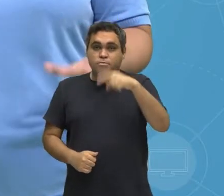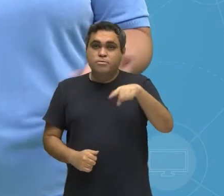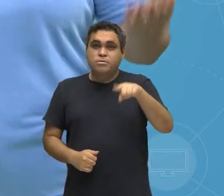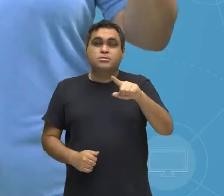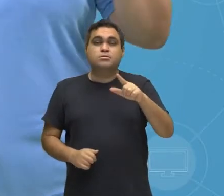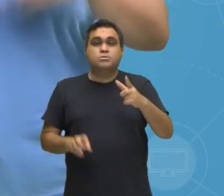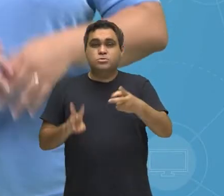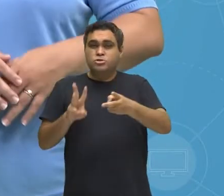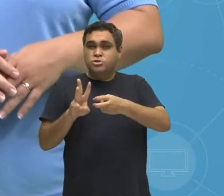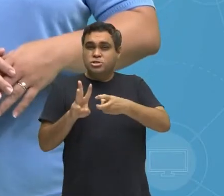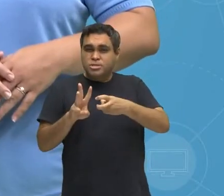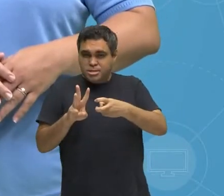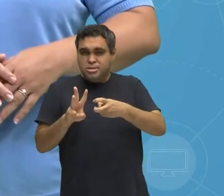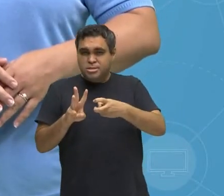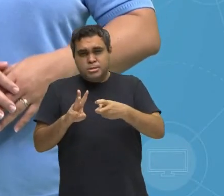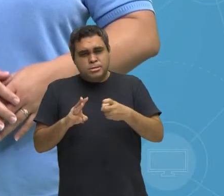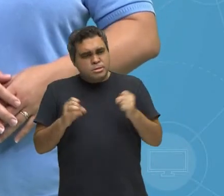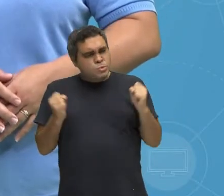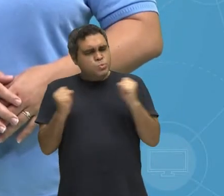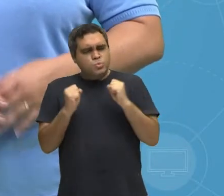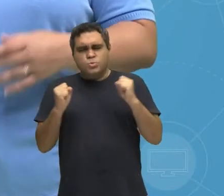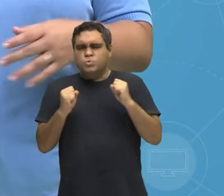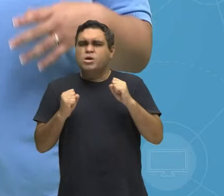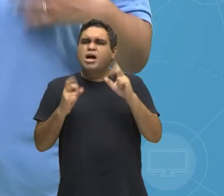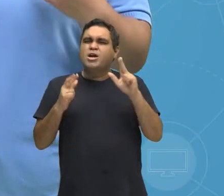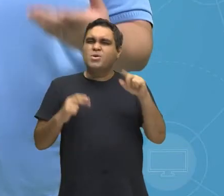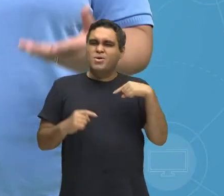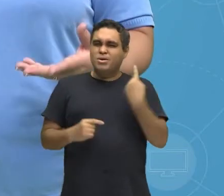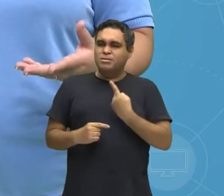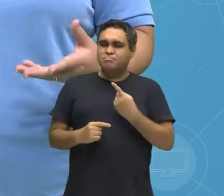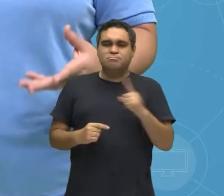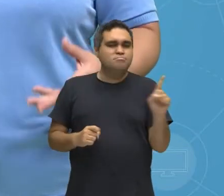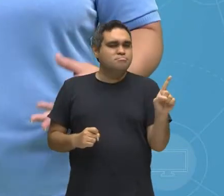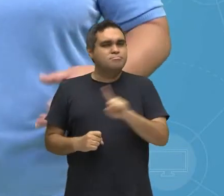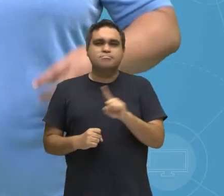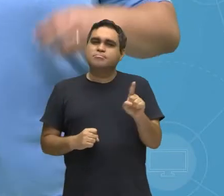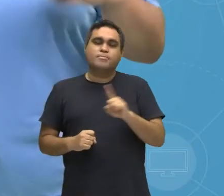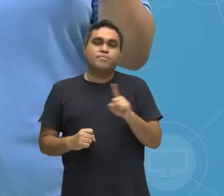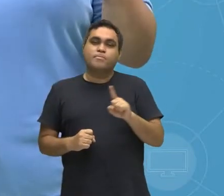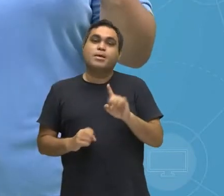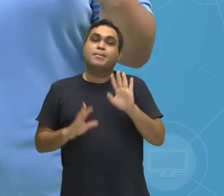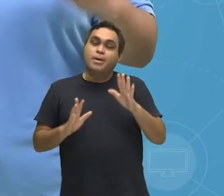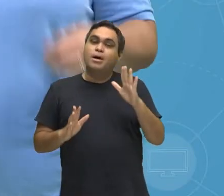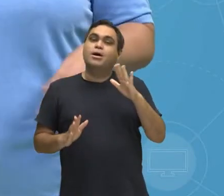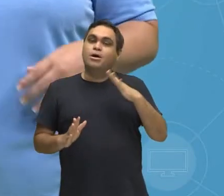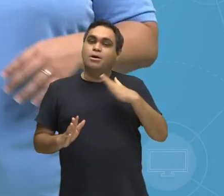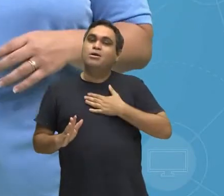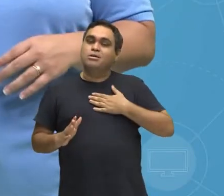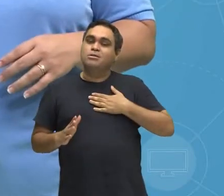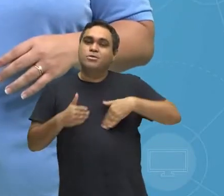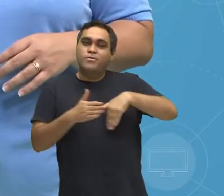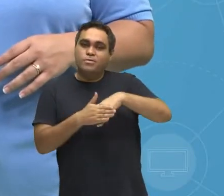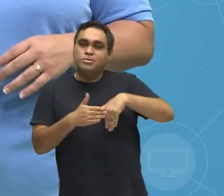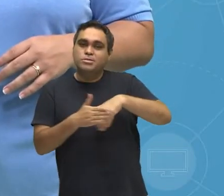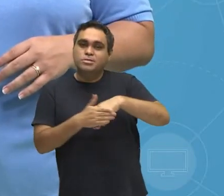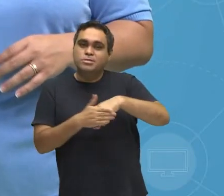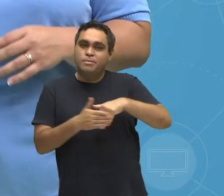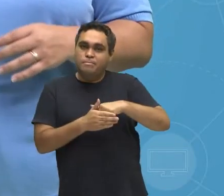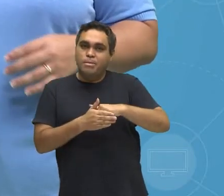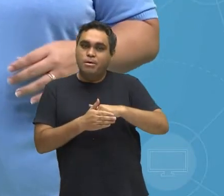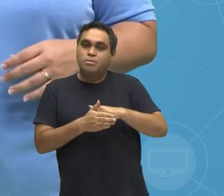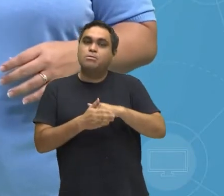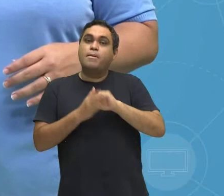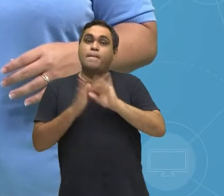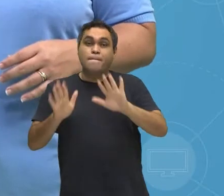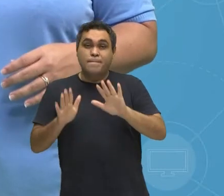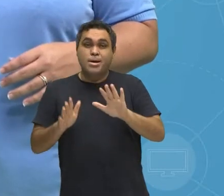paixão como é pra gente, tá? Então eles jogam futebol, mas o famosíssimo lá é o Jico Narrati, ou